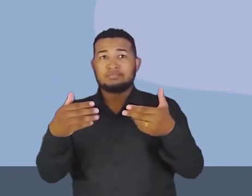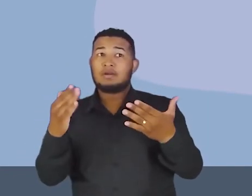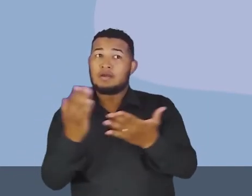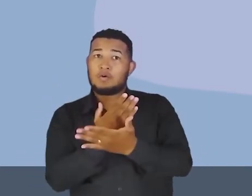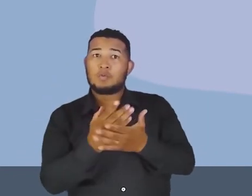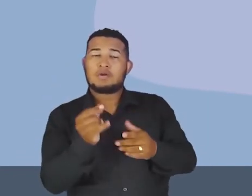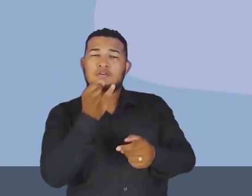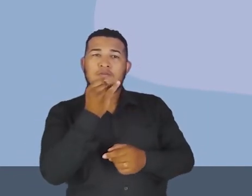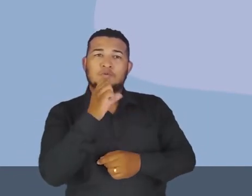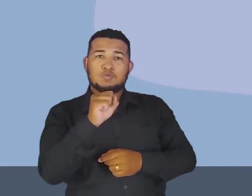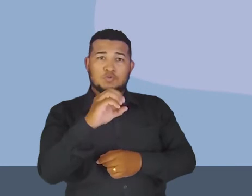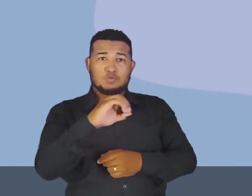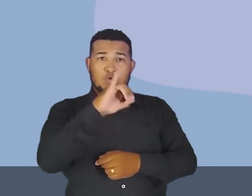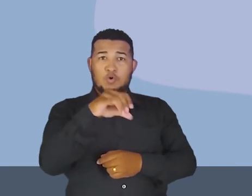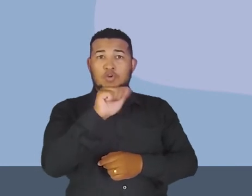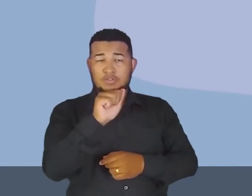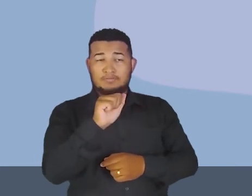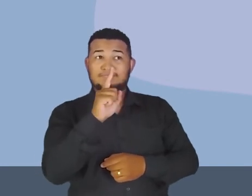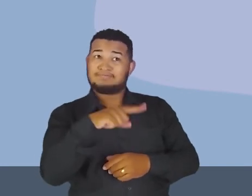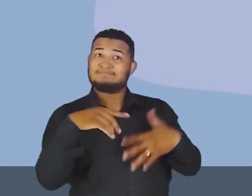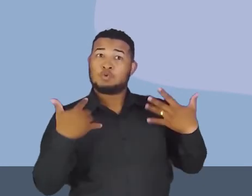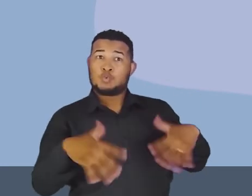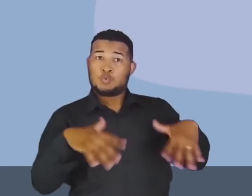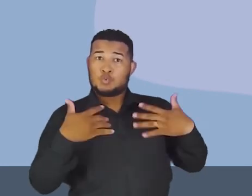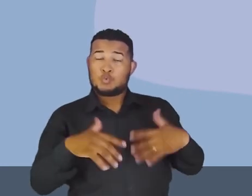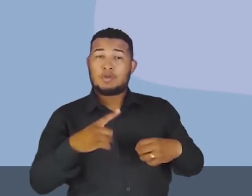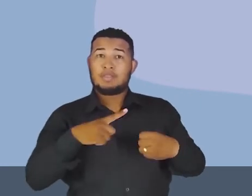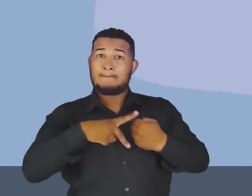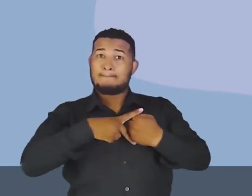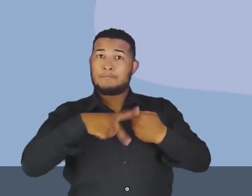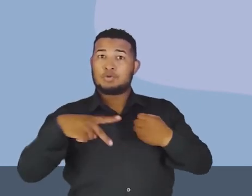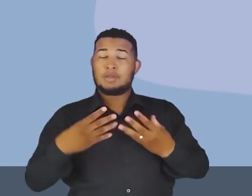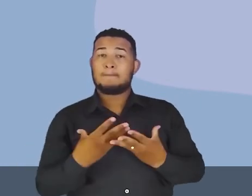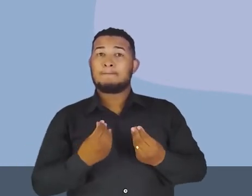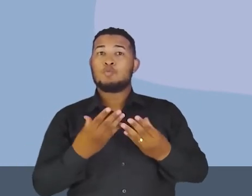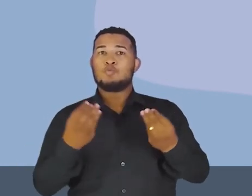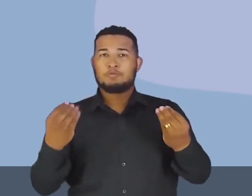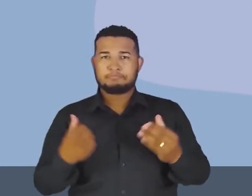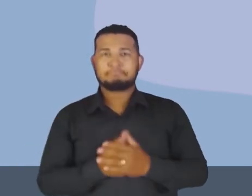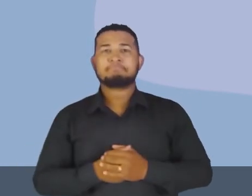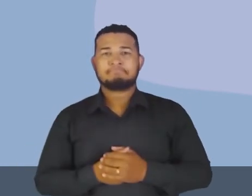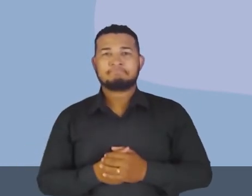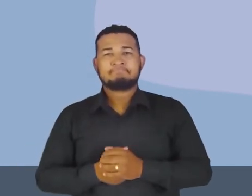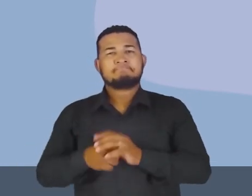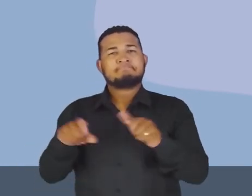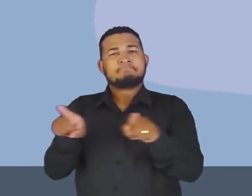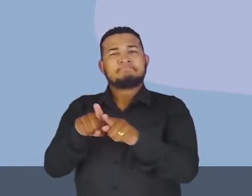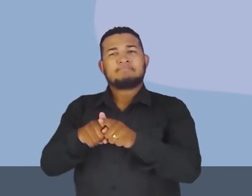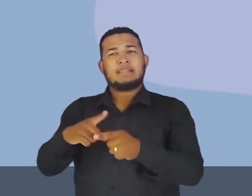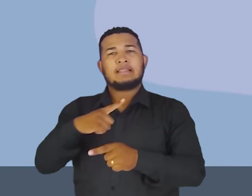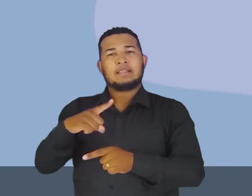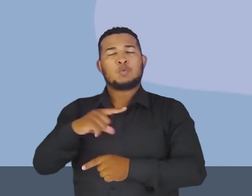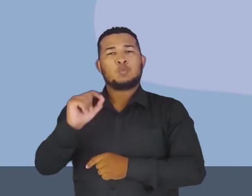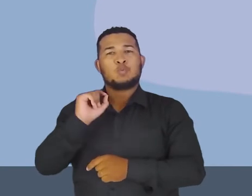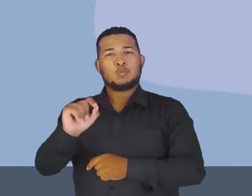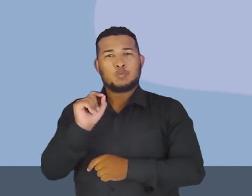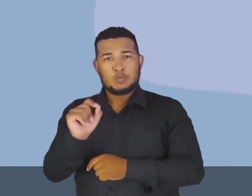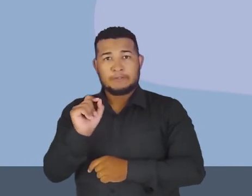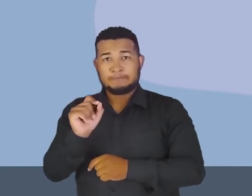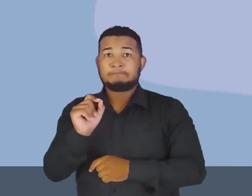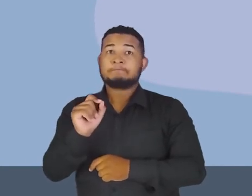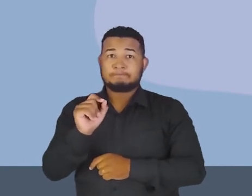alguns de origem vegetal, como a soja, que são ricos em proteína, certo? E nós temos também, ó,